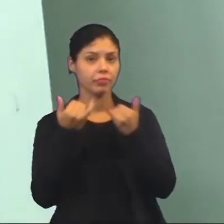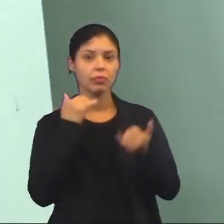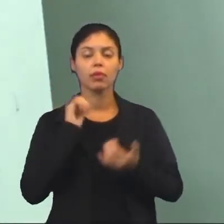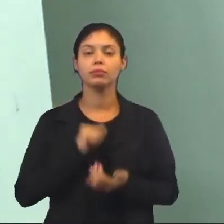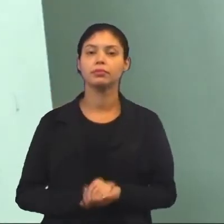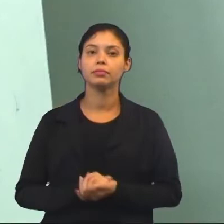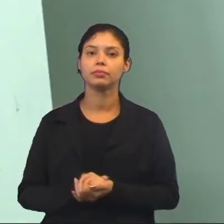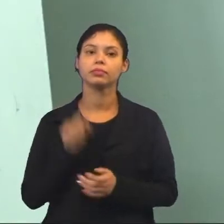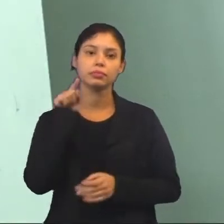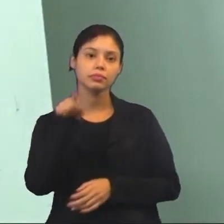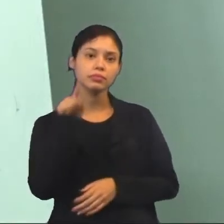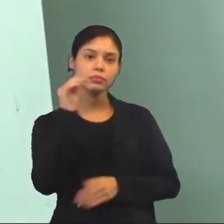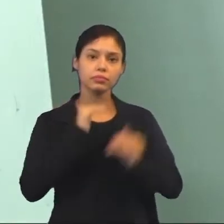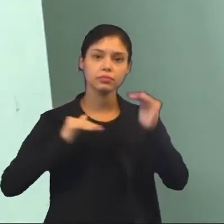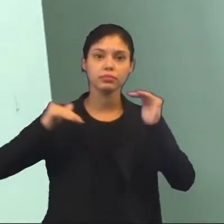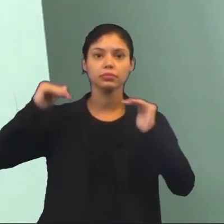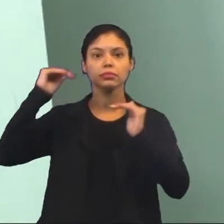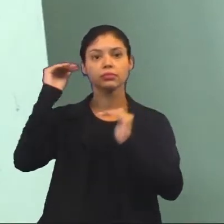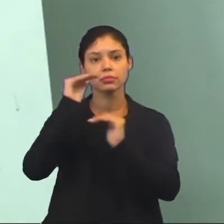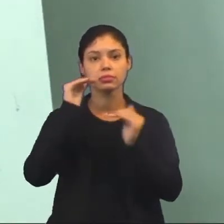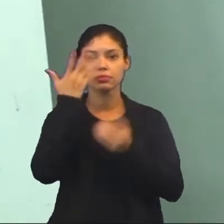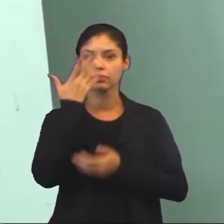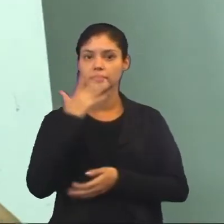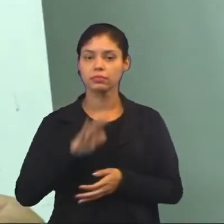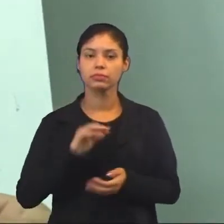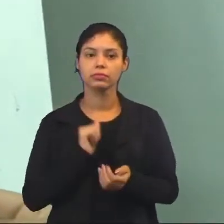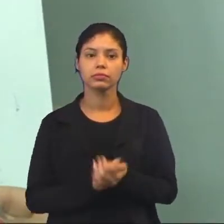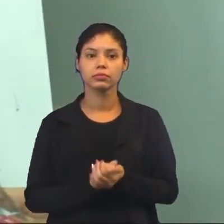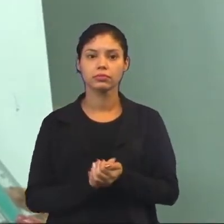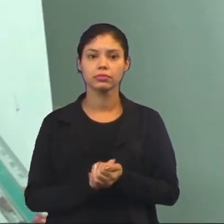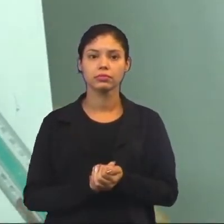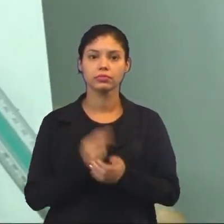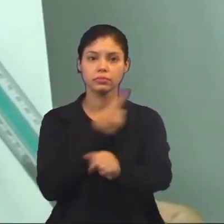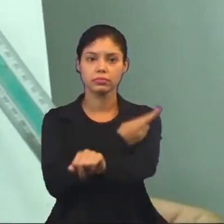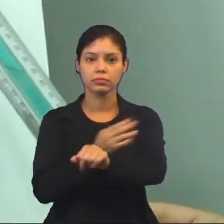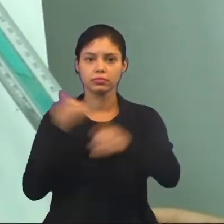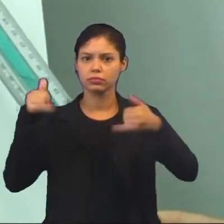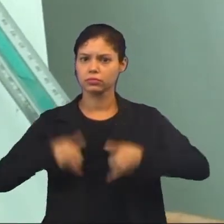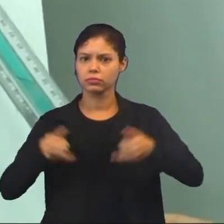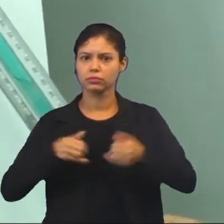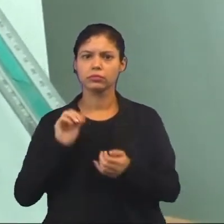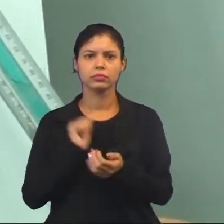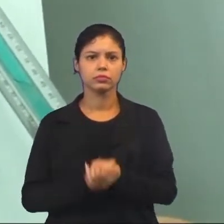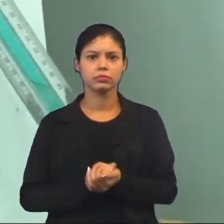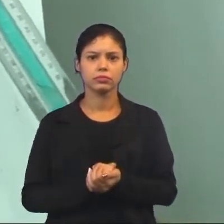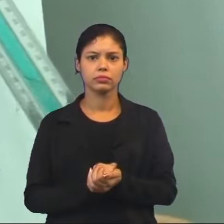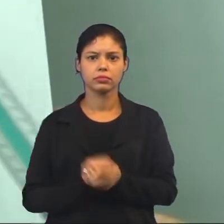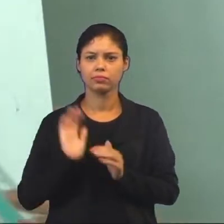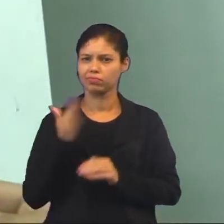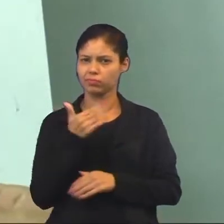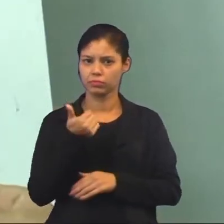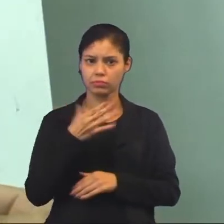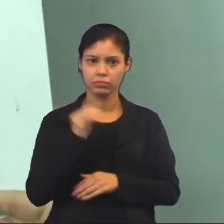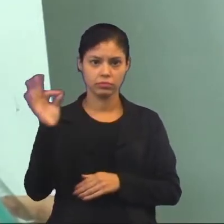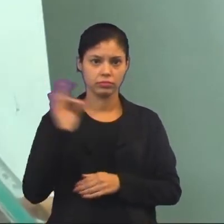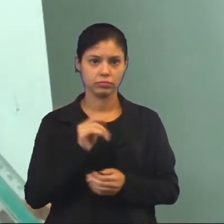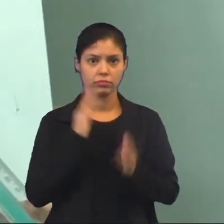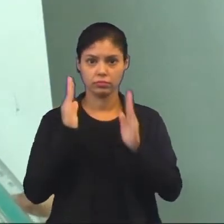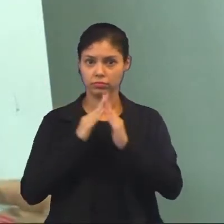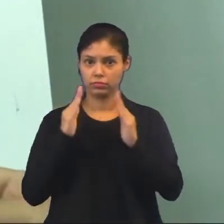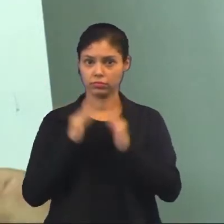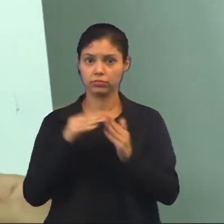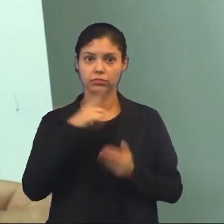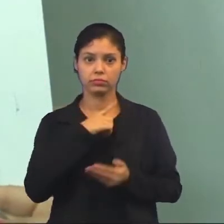notícia. E aqui em cima, crianças, olha em destaque, Rio Branco sofre com surto de dengue e quase